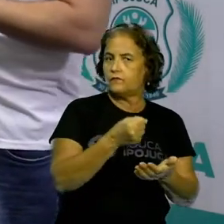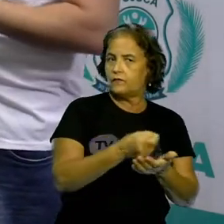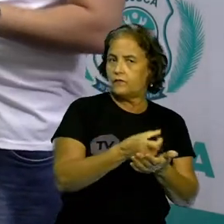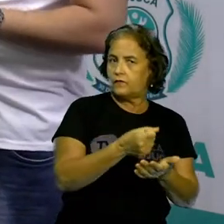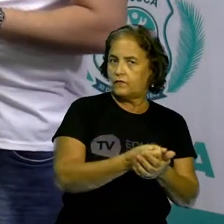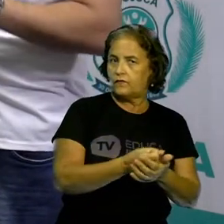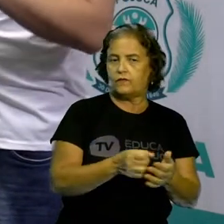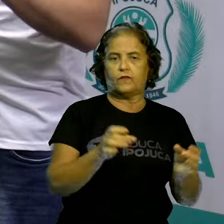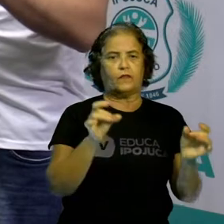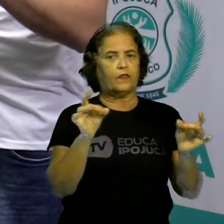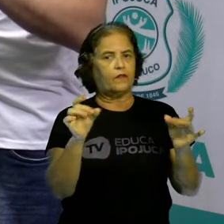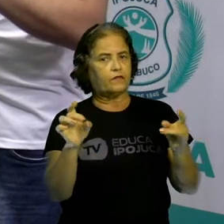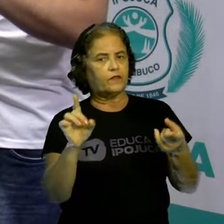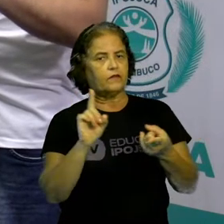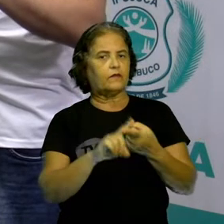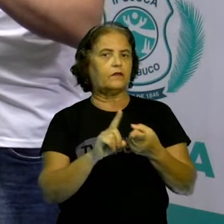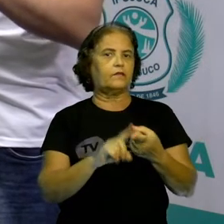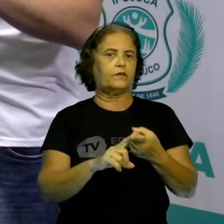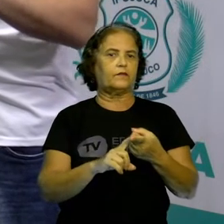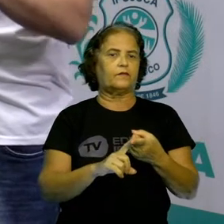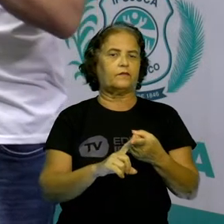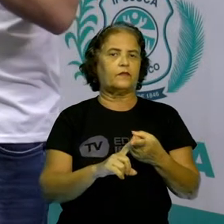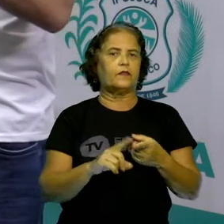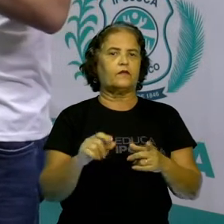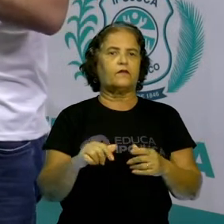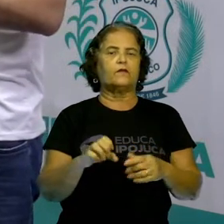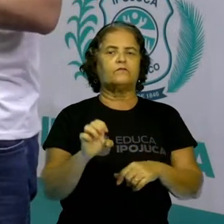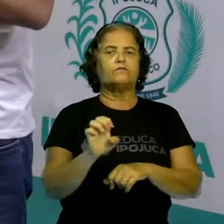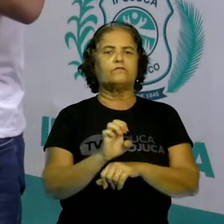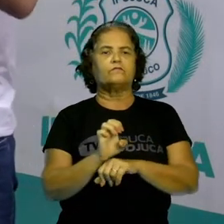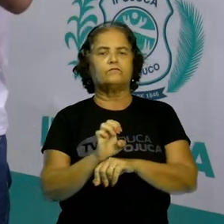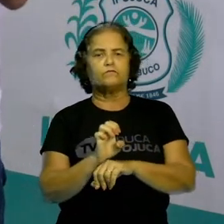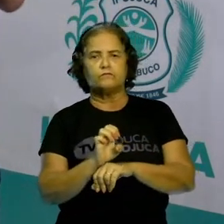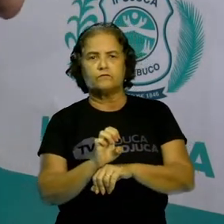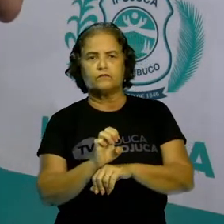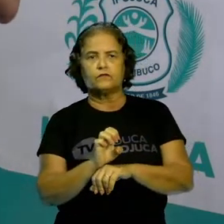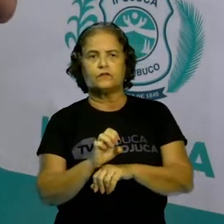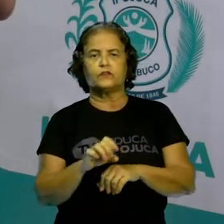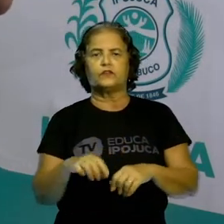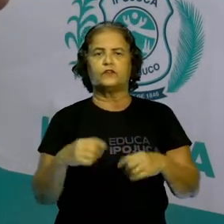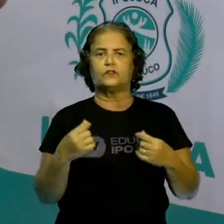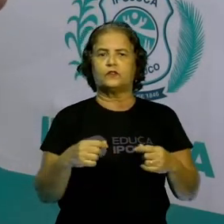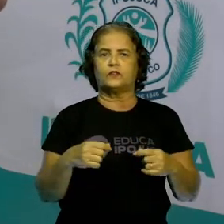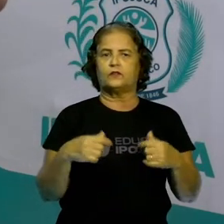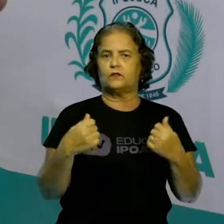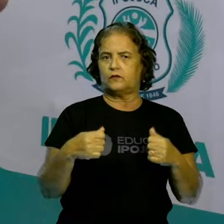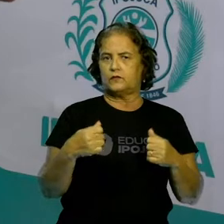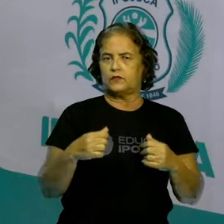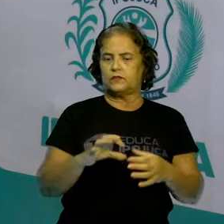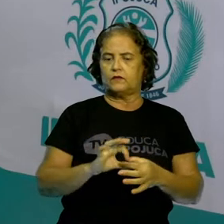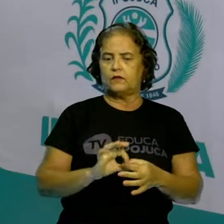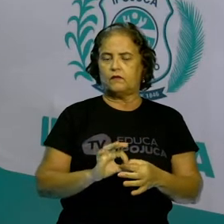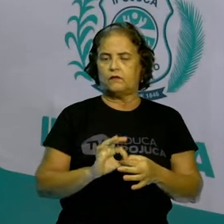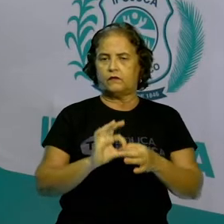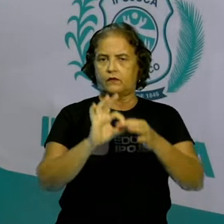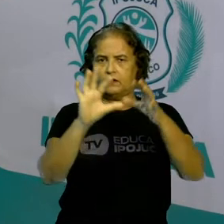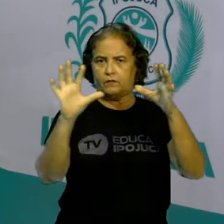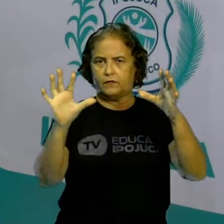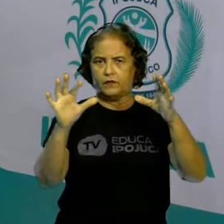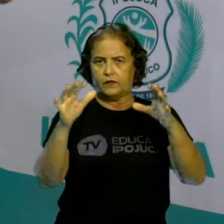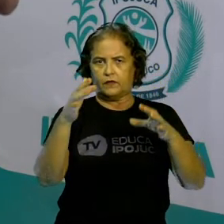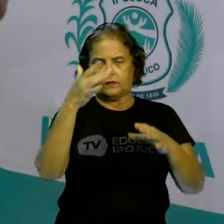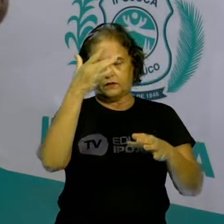né? A função do Estado é a defesa da promoção da liberdade individual. Então, o